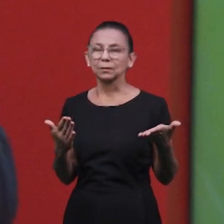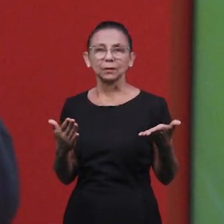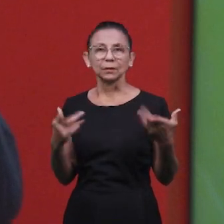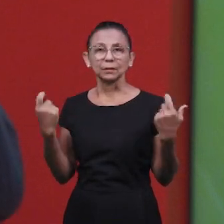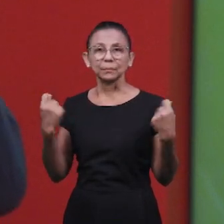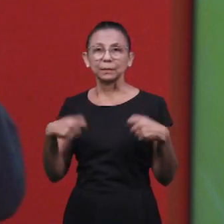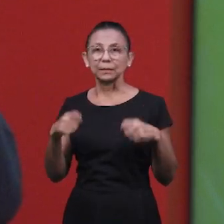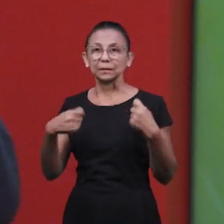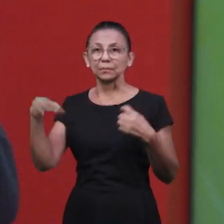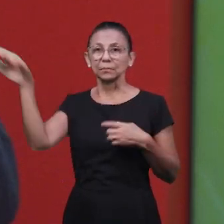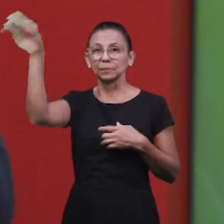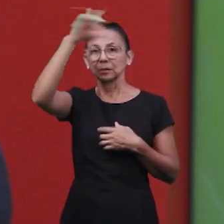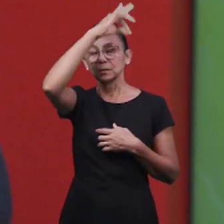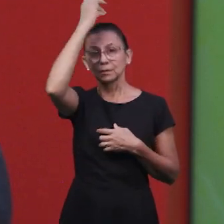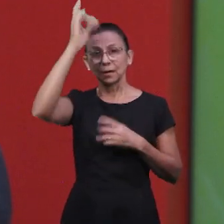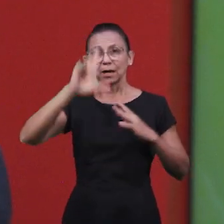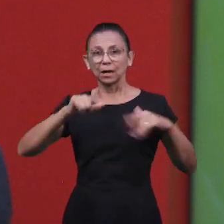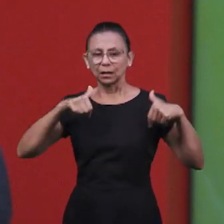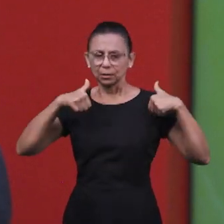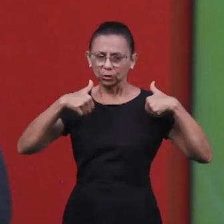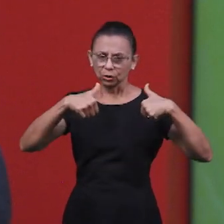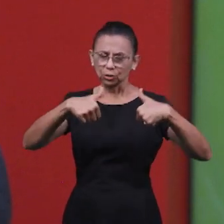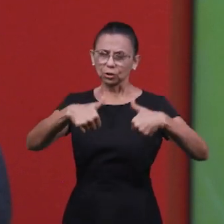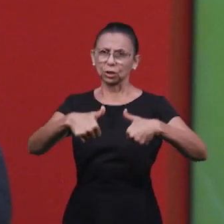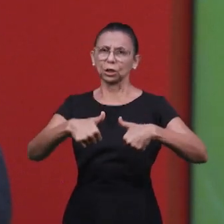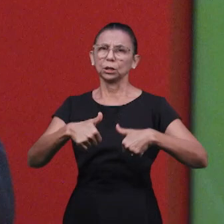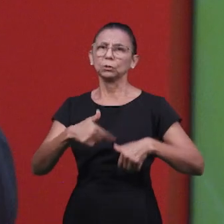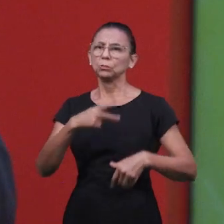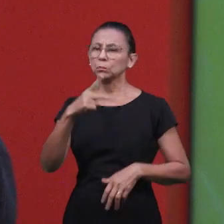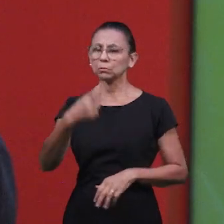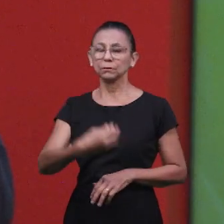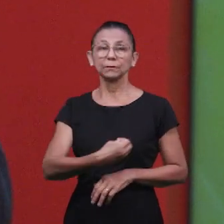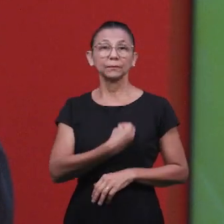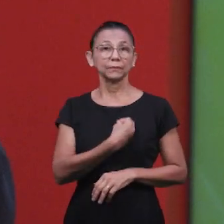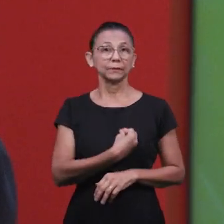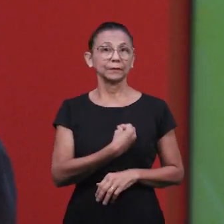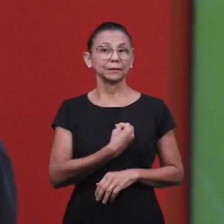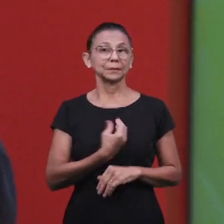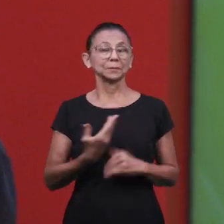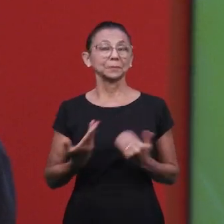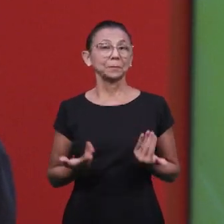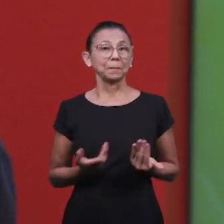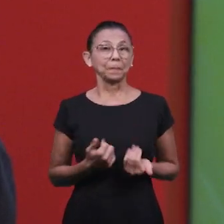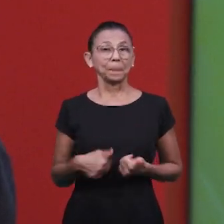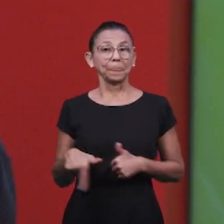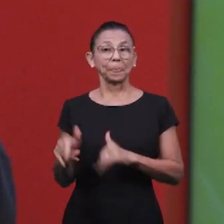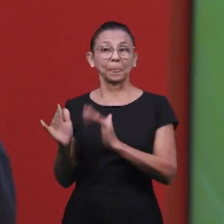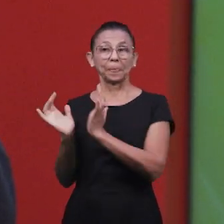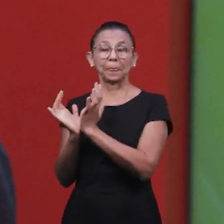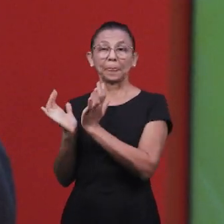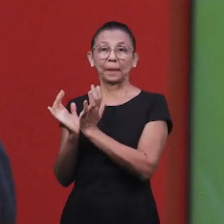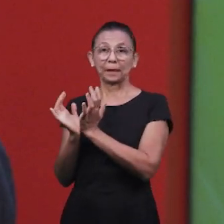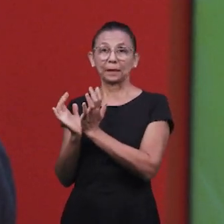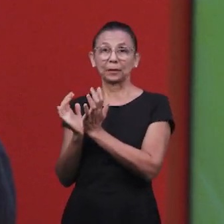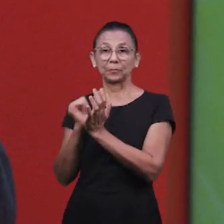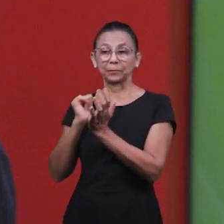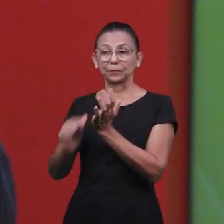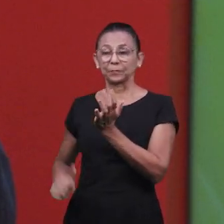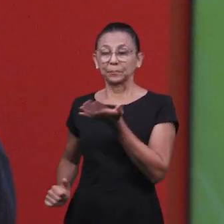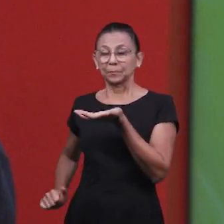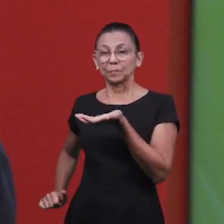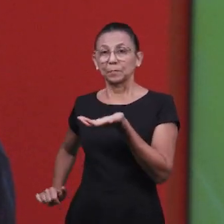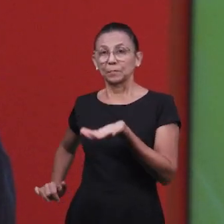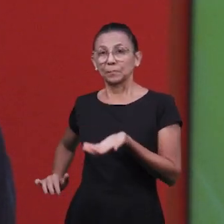Santo estar vivo na vida do homem, agindo, operando. Então as prudentes que tinham azeite de